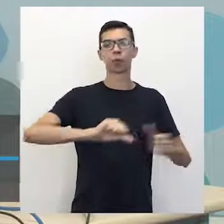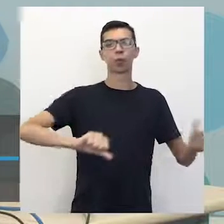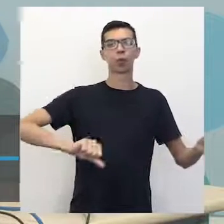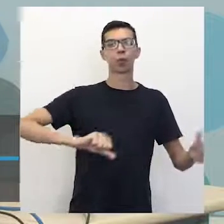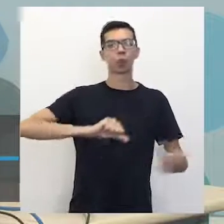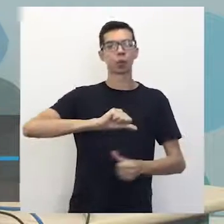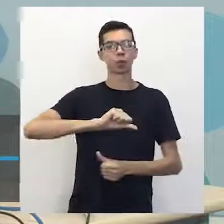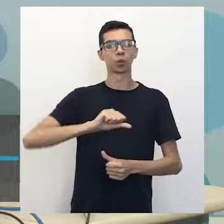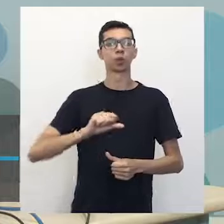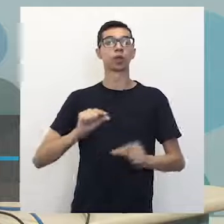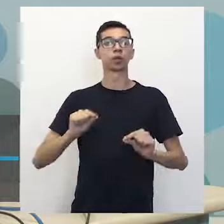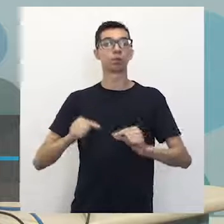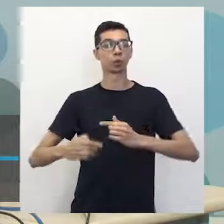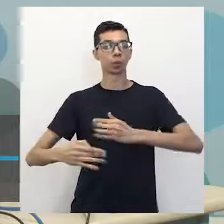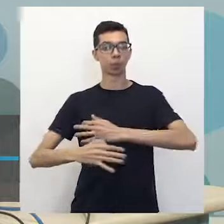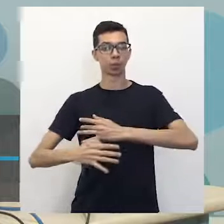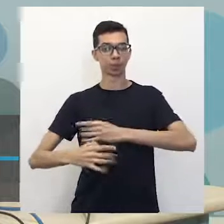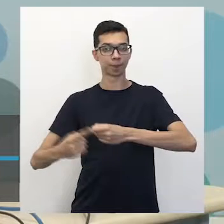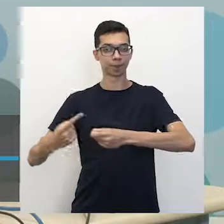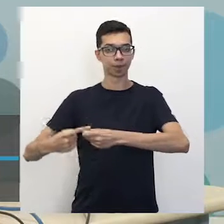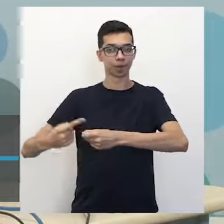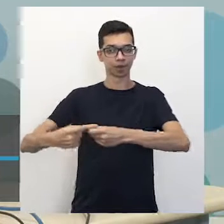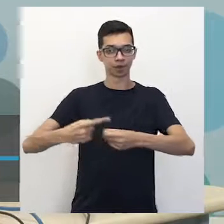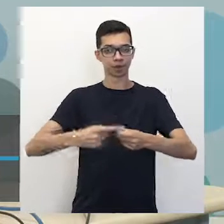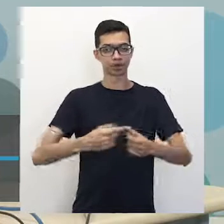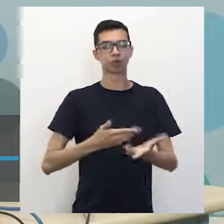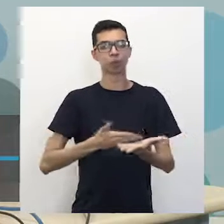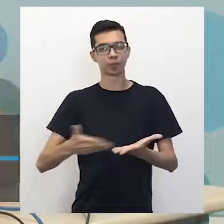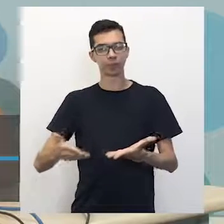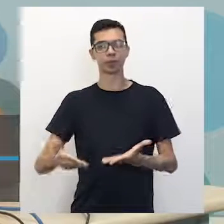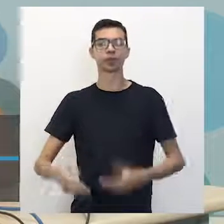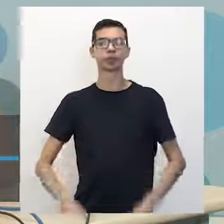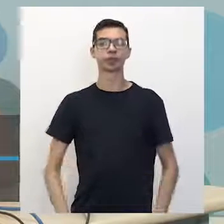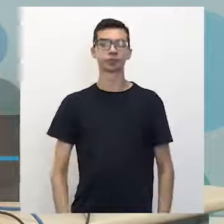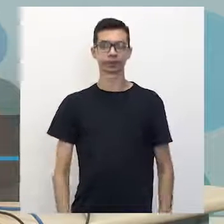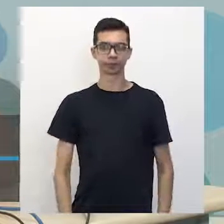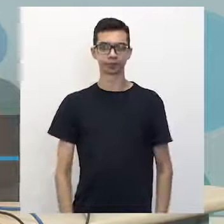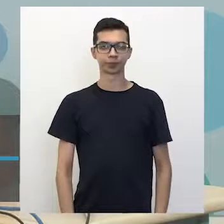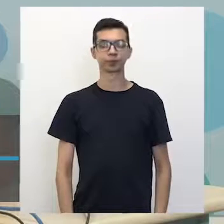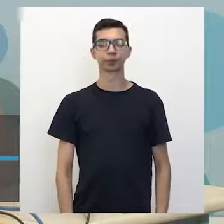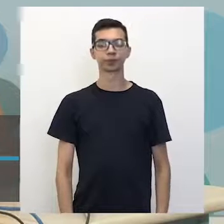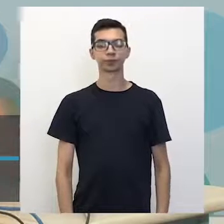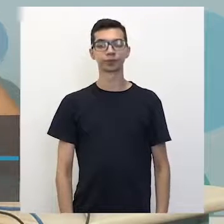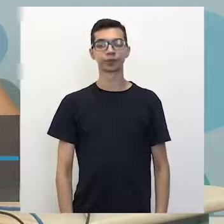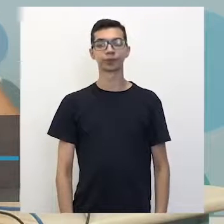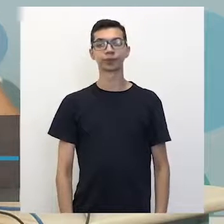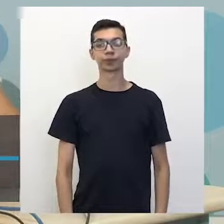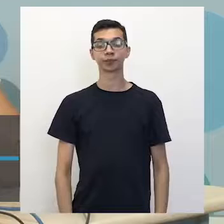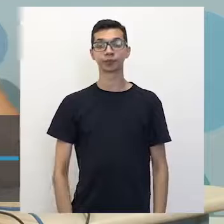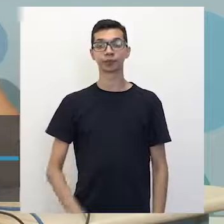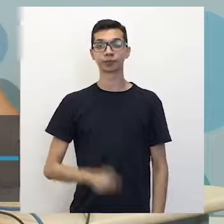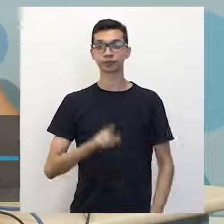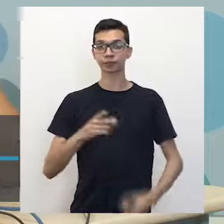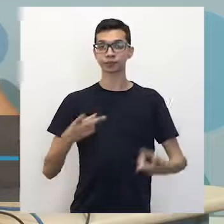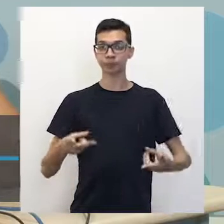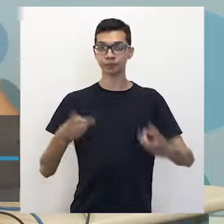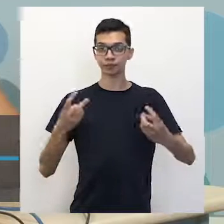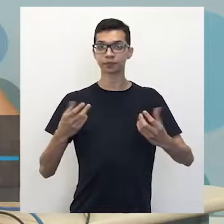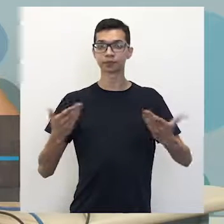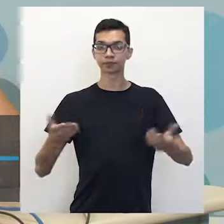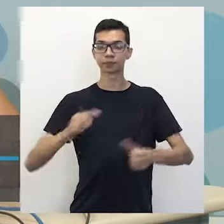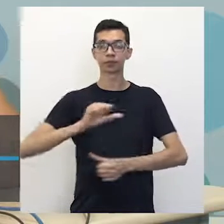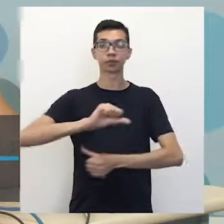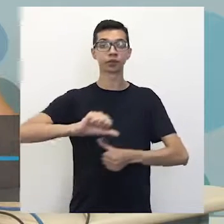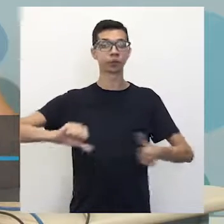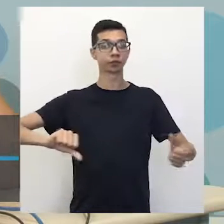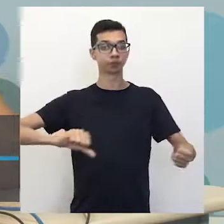estrutura urbana, tá? É o renascimento urbano acontecendo aí. Então, a gente viu que nessas transformações da Baixa